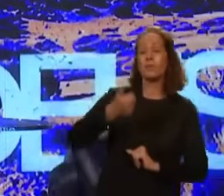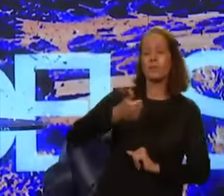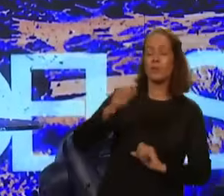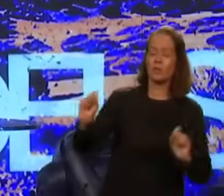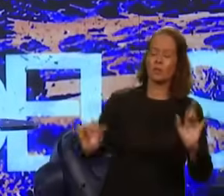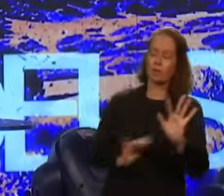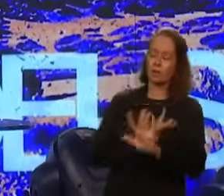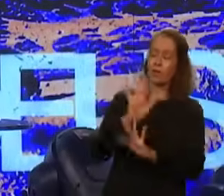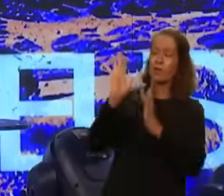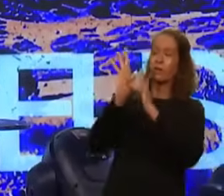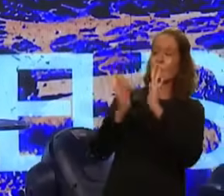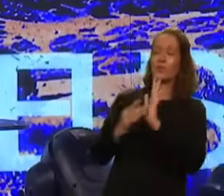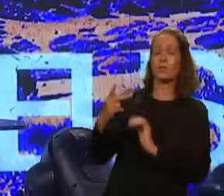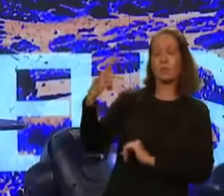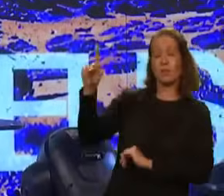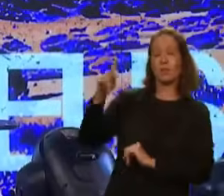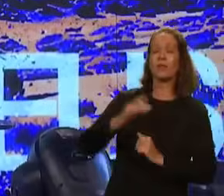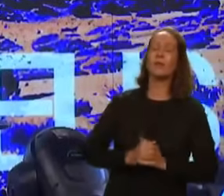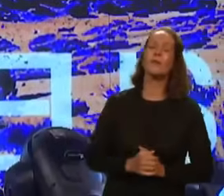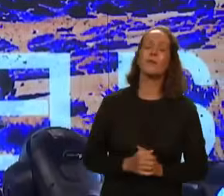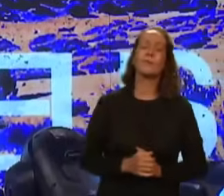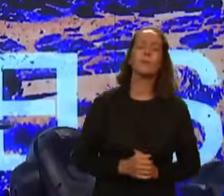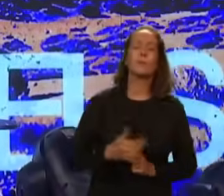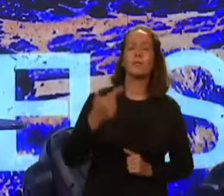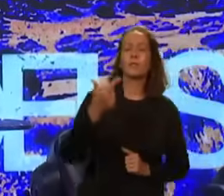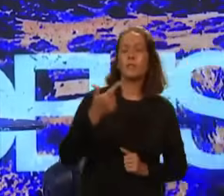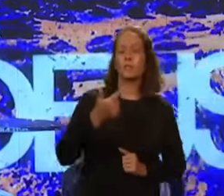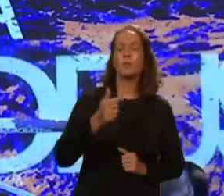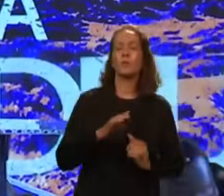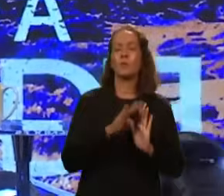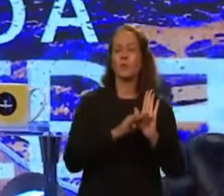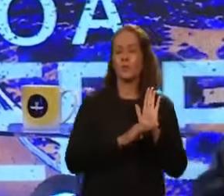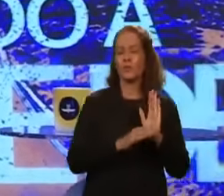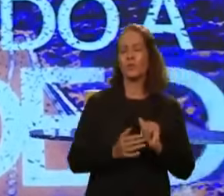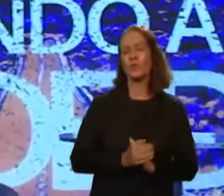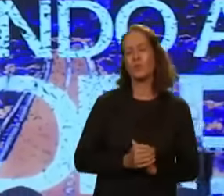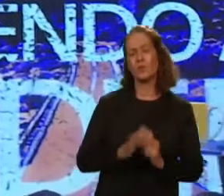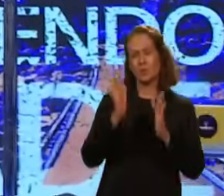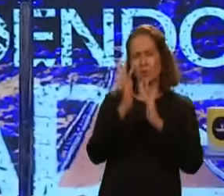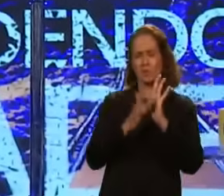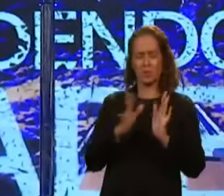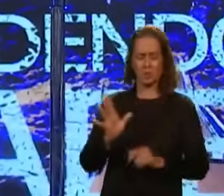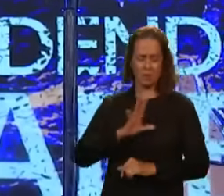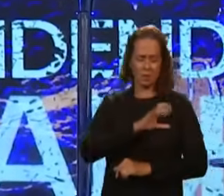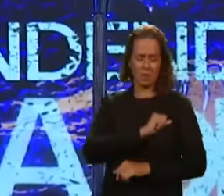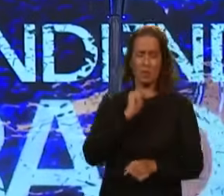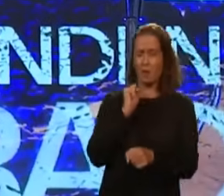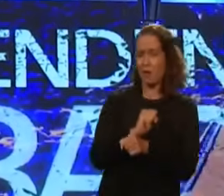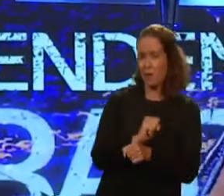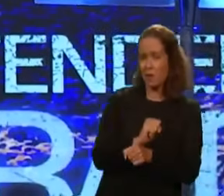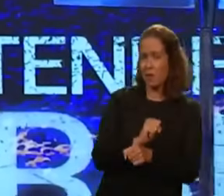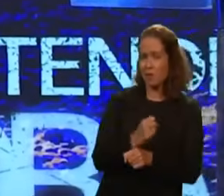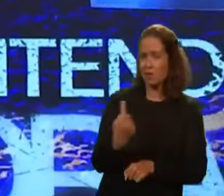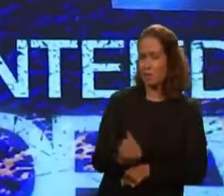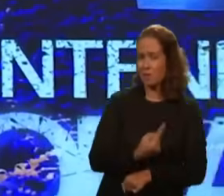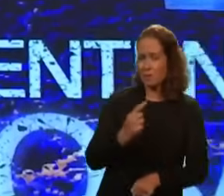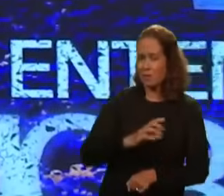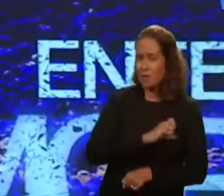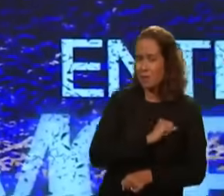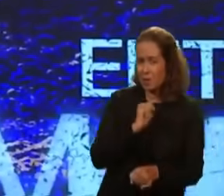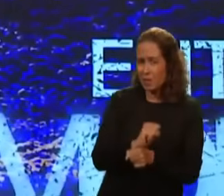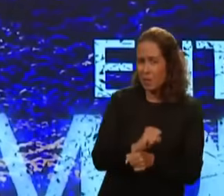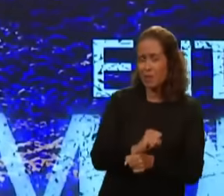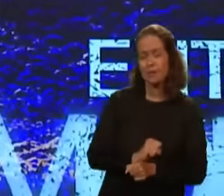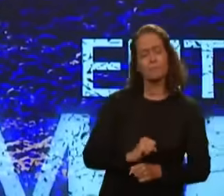Segundo, não significa que ele parou de nos amar. O texto diz no verso 5, Jesus